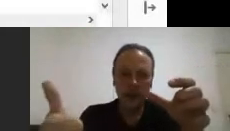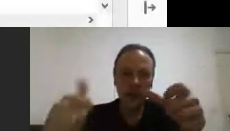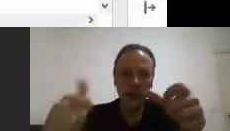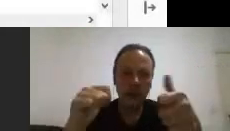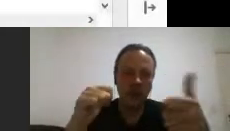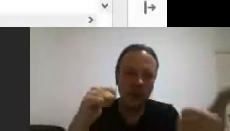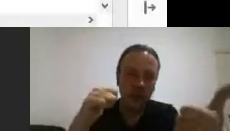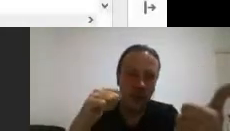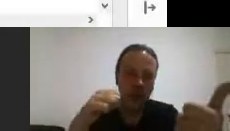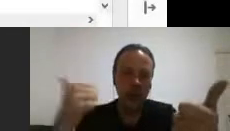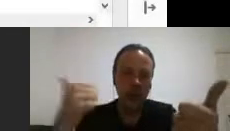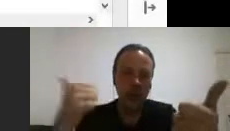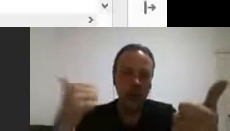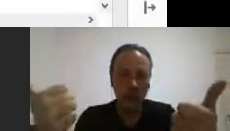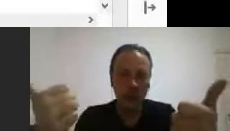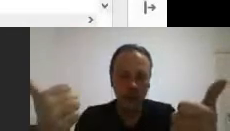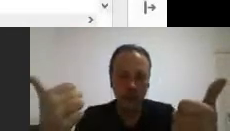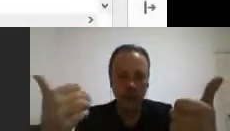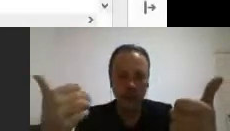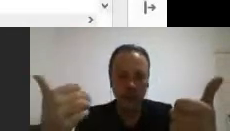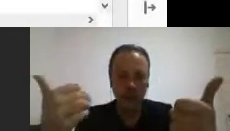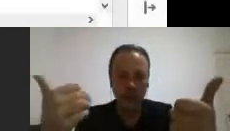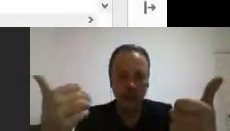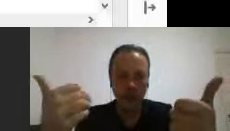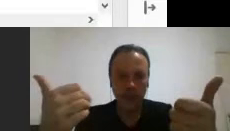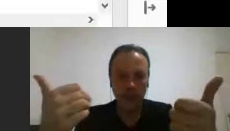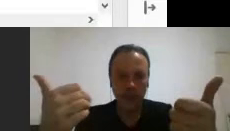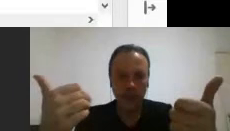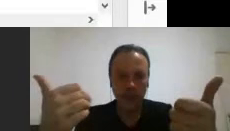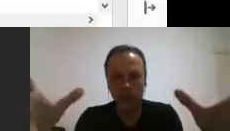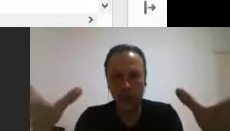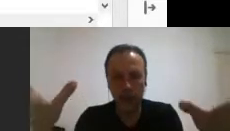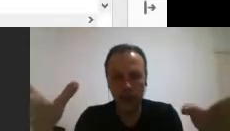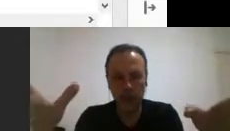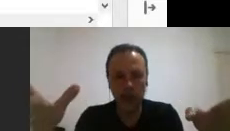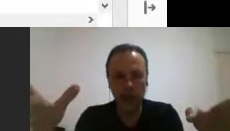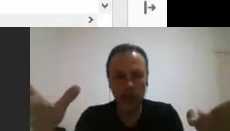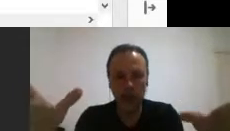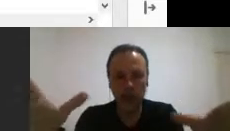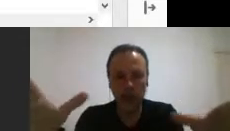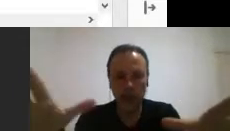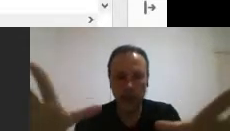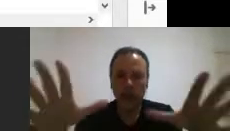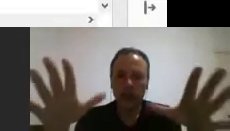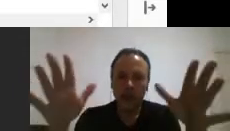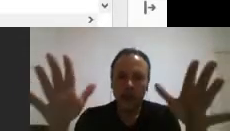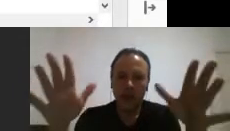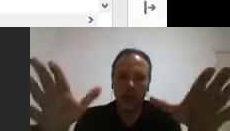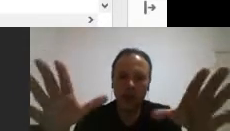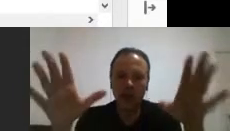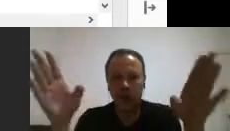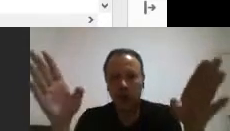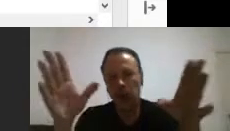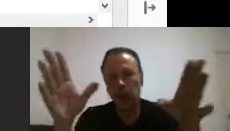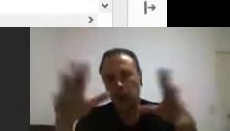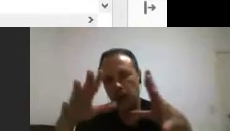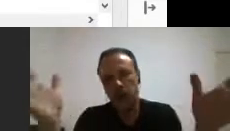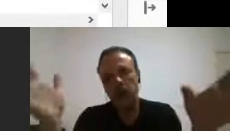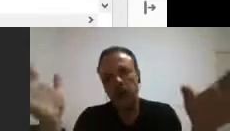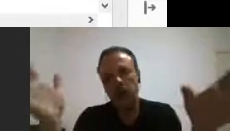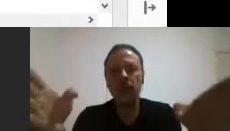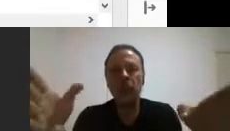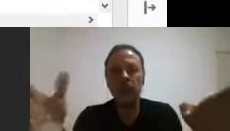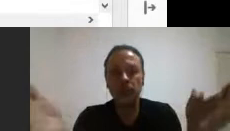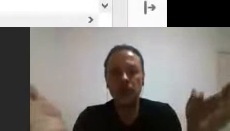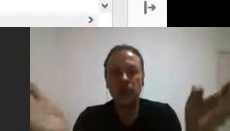de conceitual, de lógico e físico, na questão de desenvolvimento de modelagem, é utilizado tem